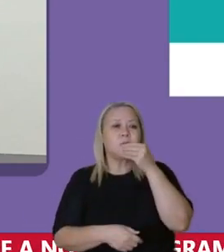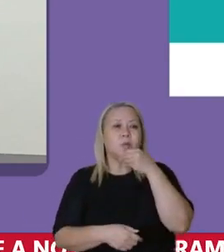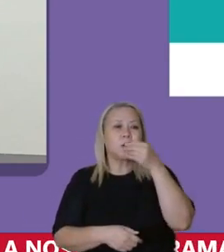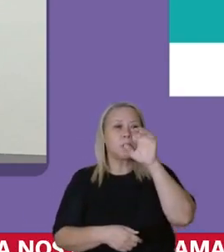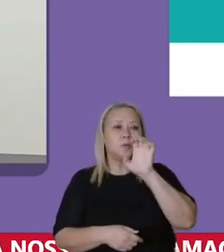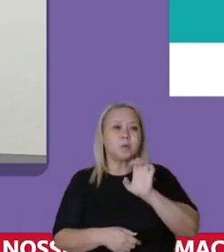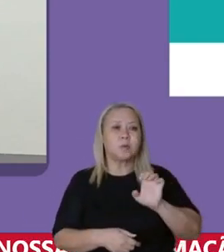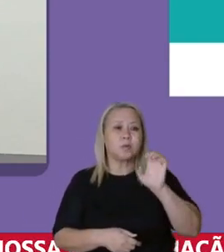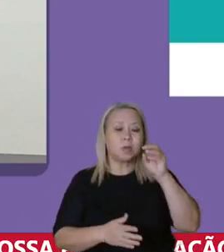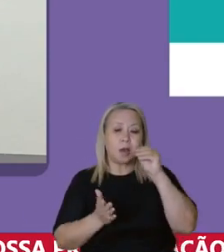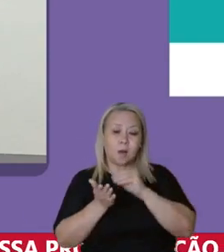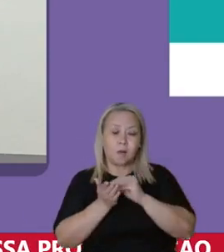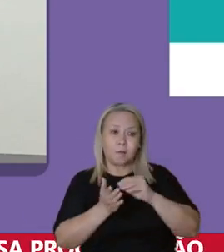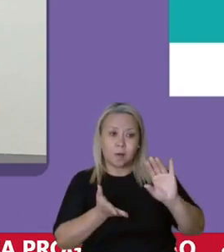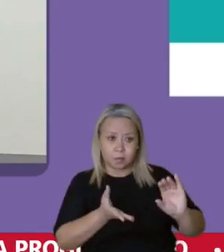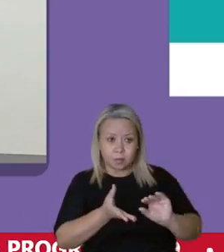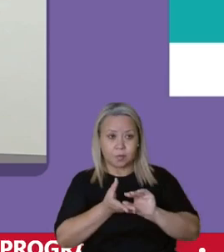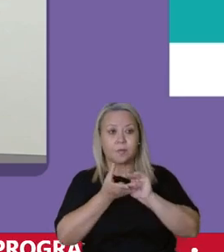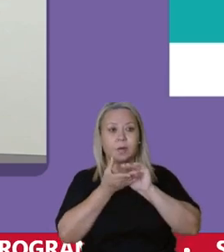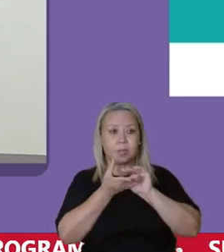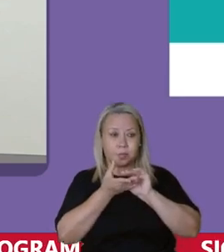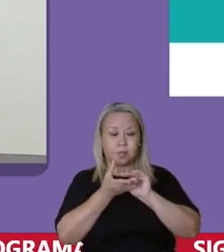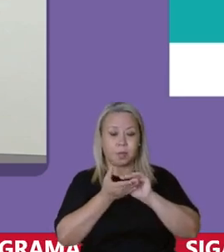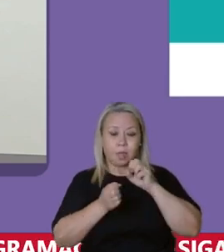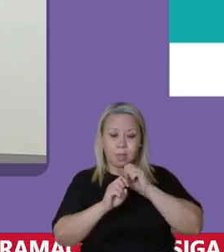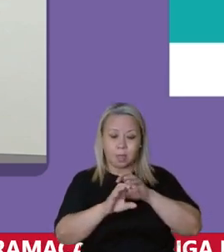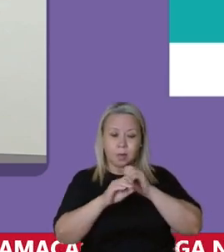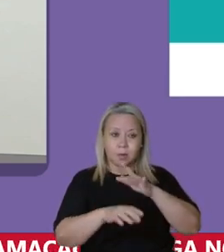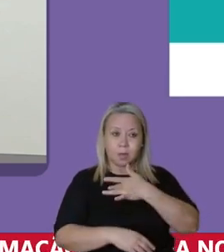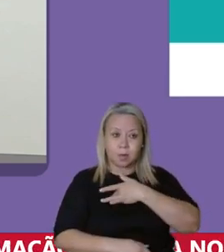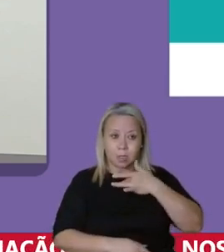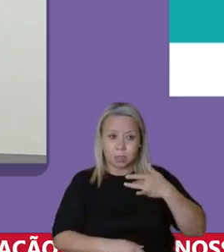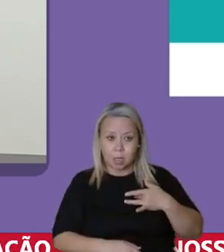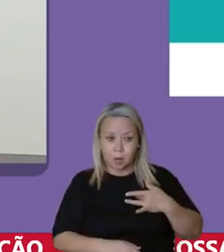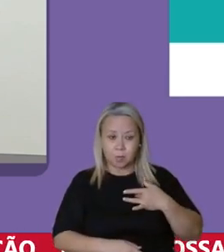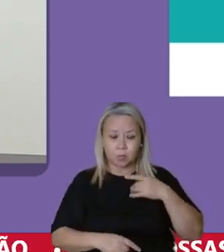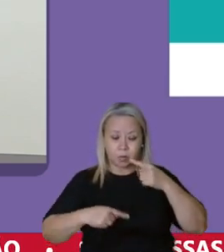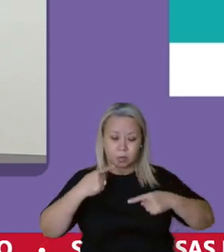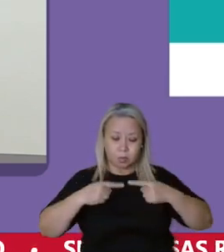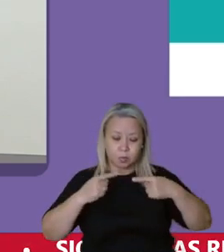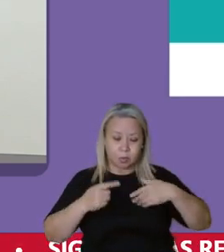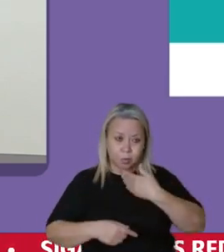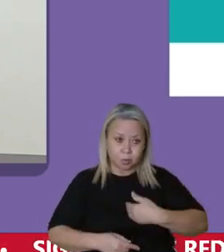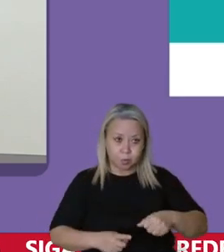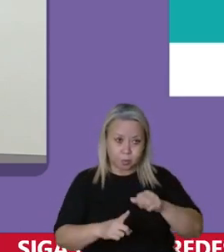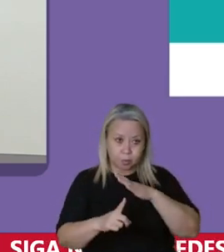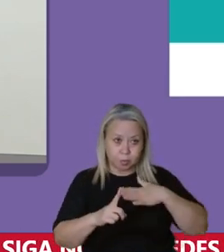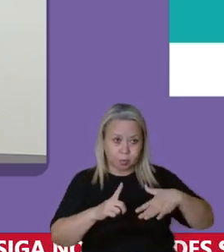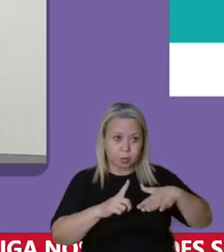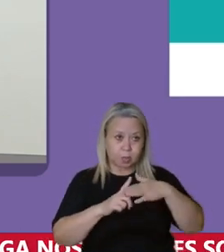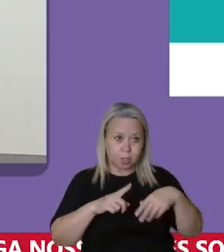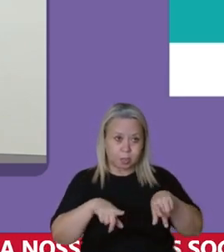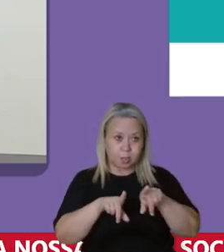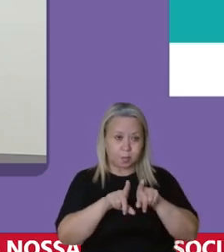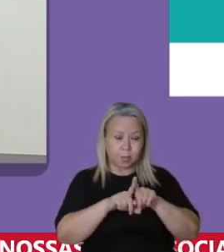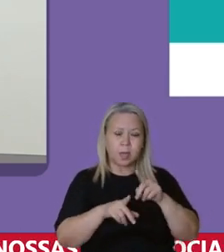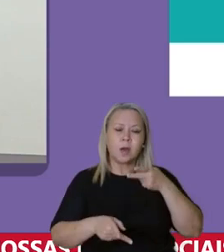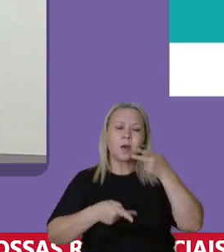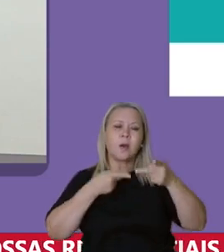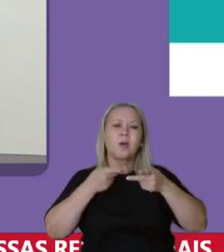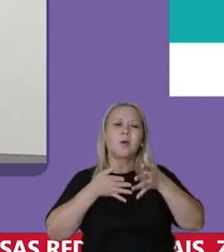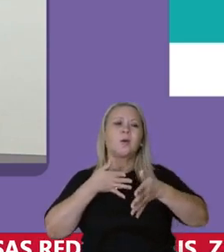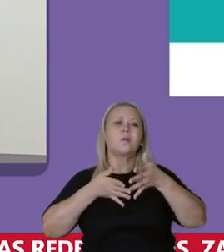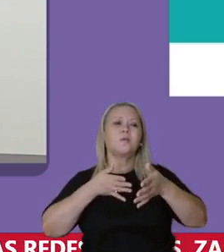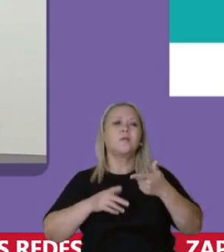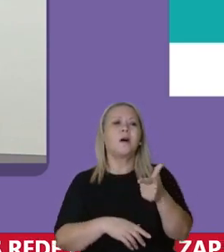né, a falta de investimentos, na educação, na saúde, em políticas públicas, em políticas sociais. Quando você fala de não